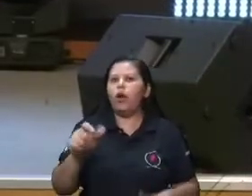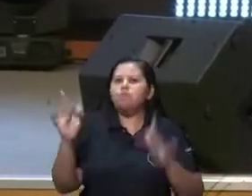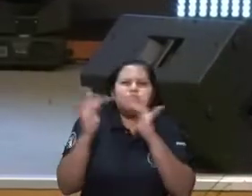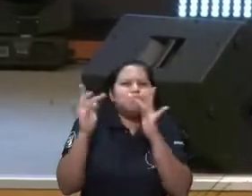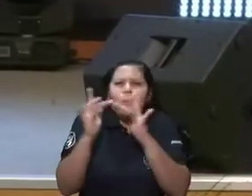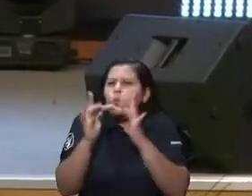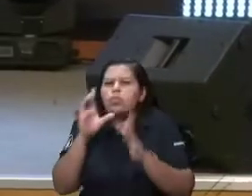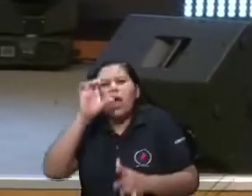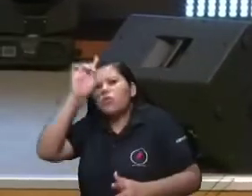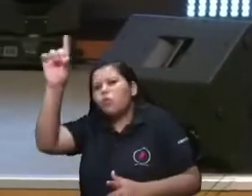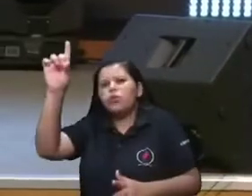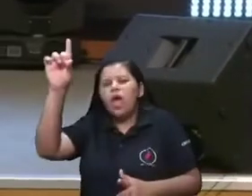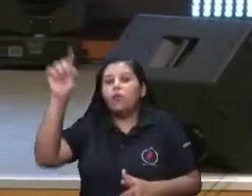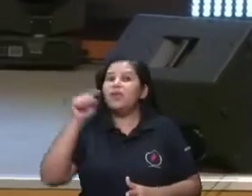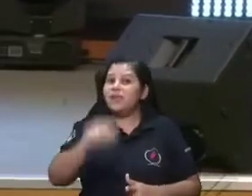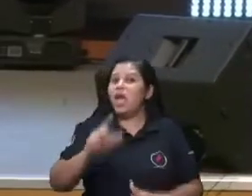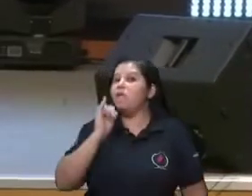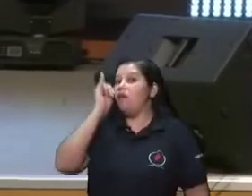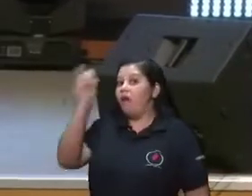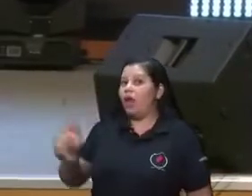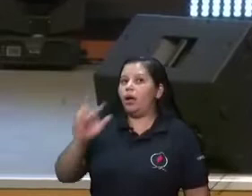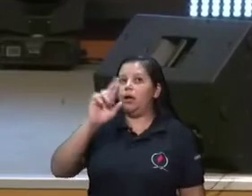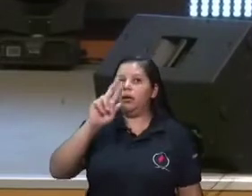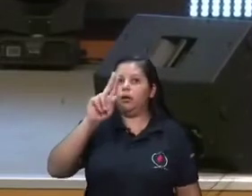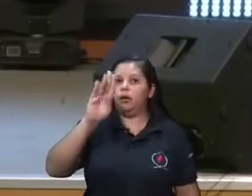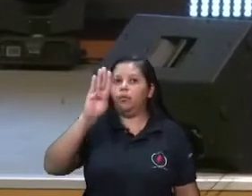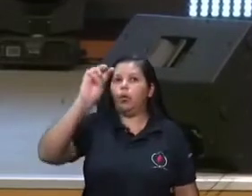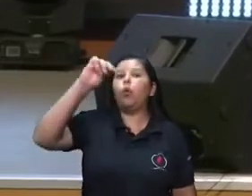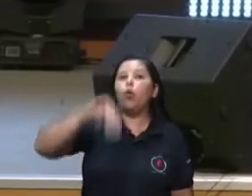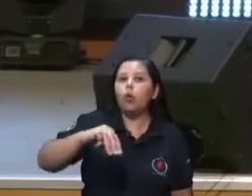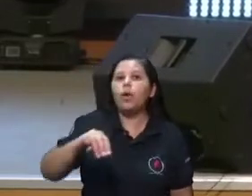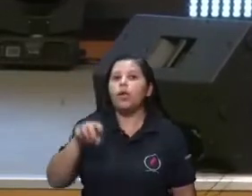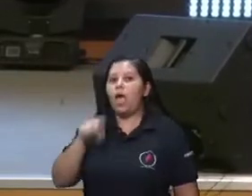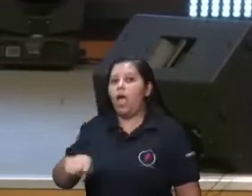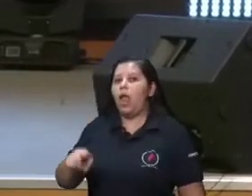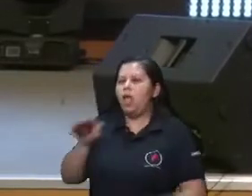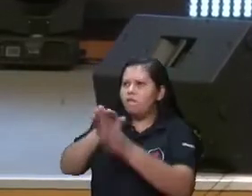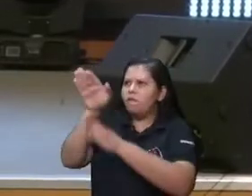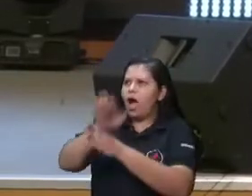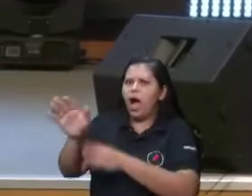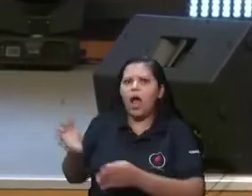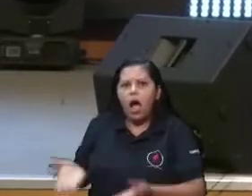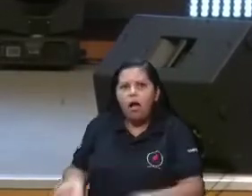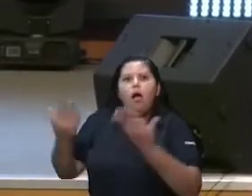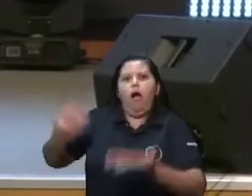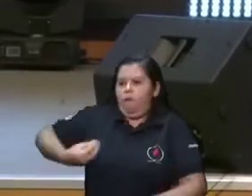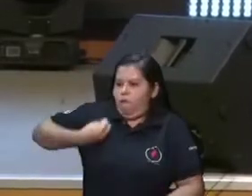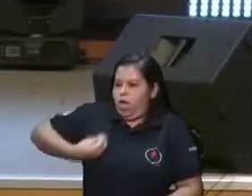sabe o que ele vai dizer para Rubem? Rubem, viva e não morra!